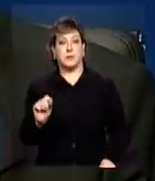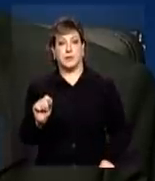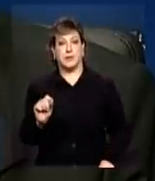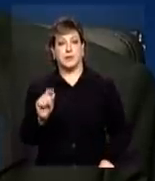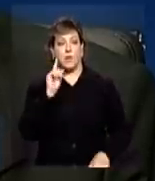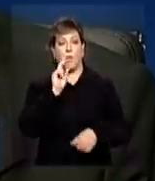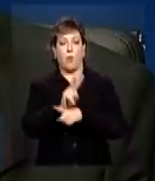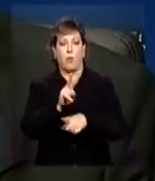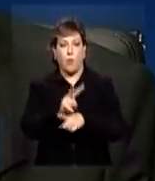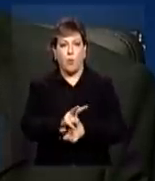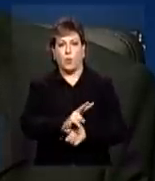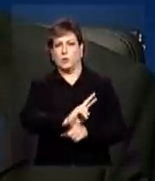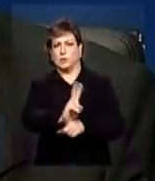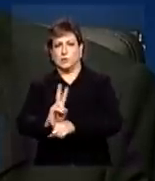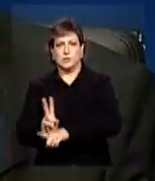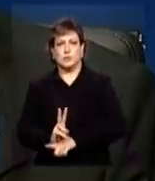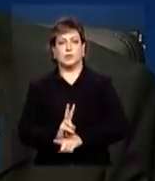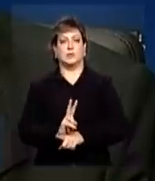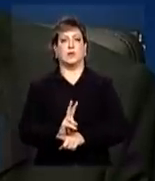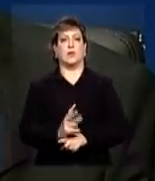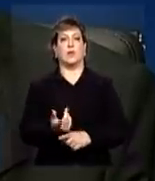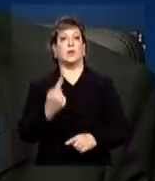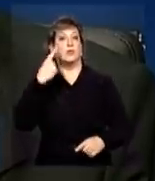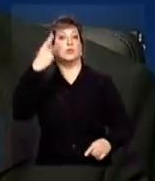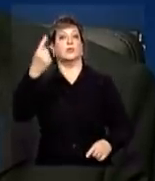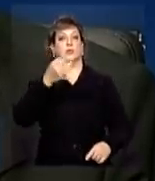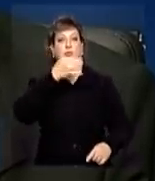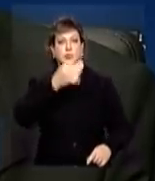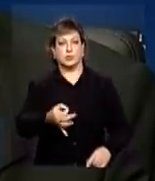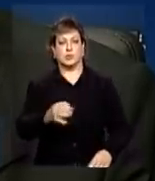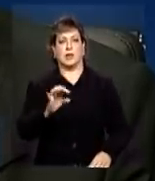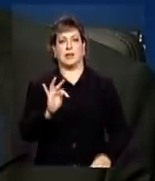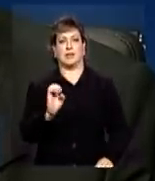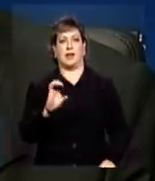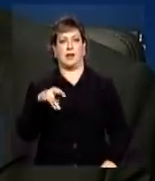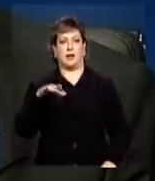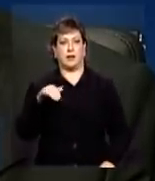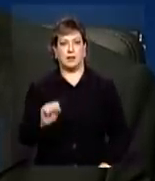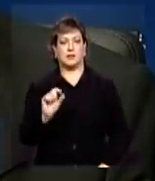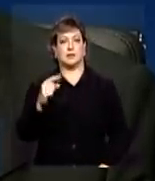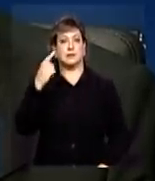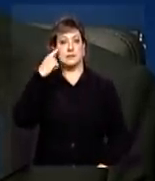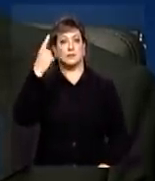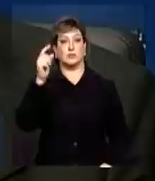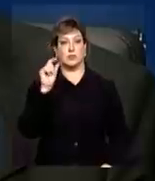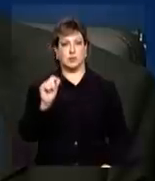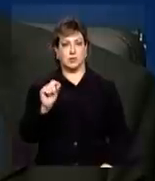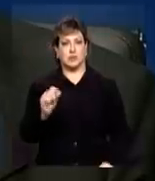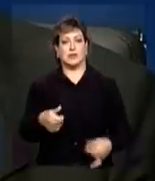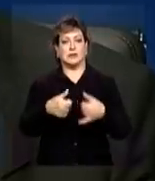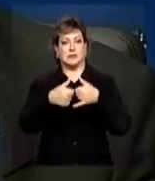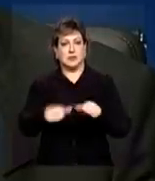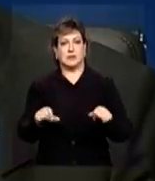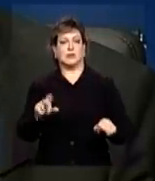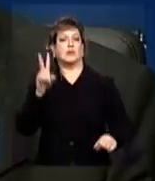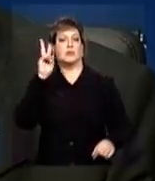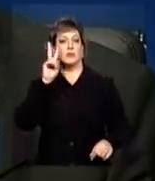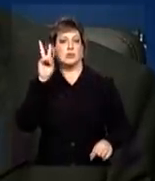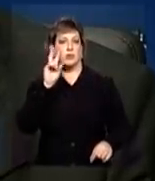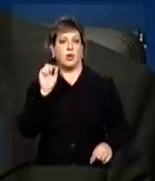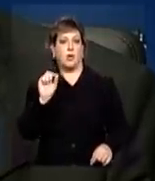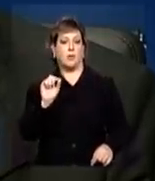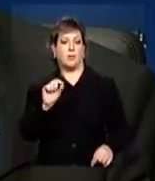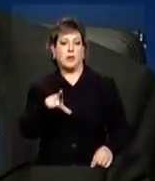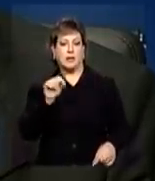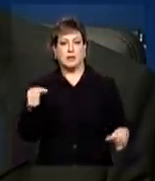acompanhar e controlar as soluções técnicas, as soluções que estejam relacionadas com